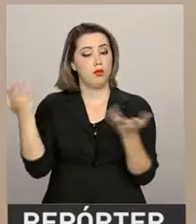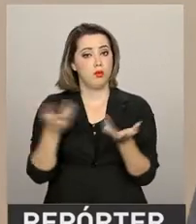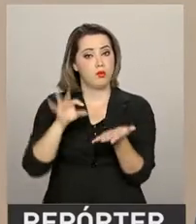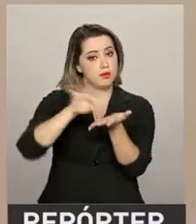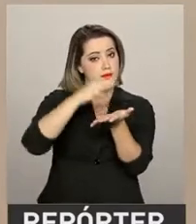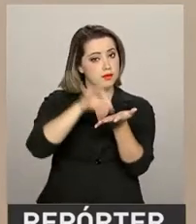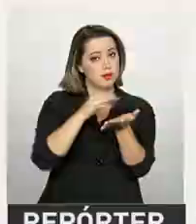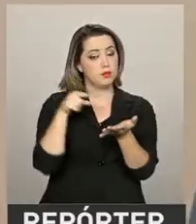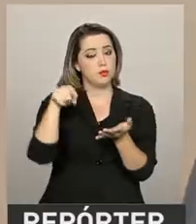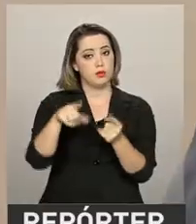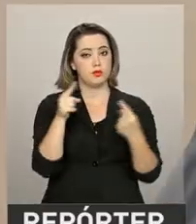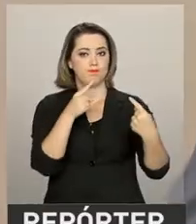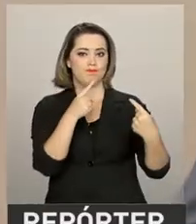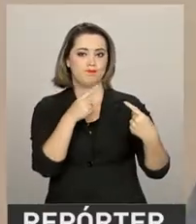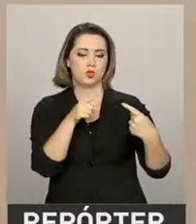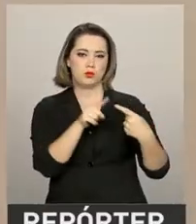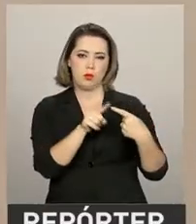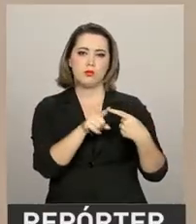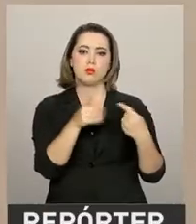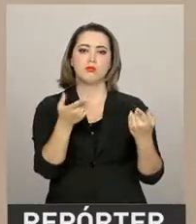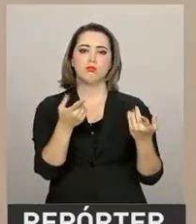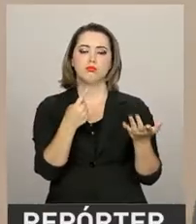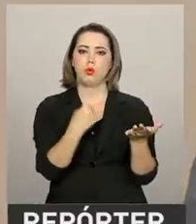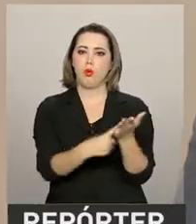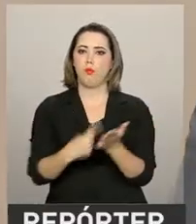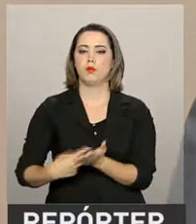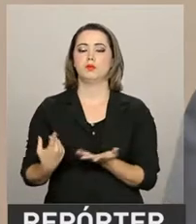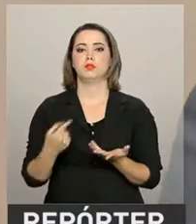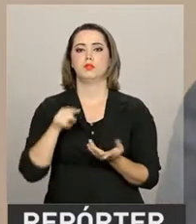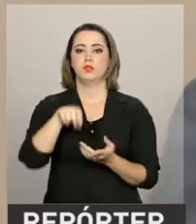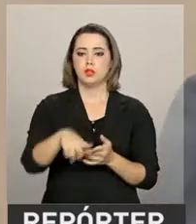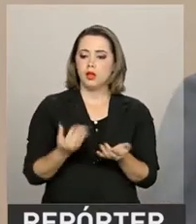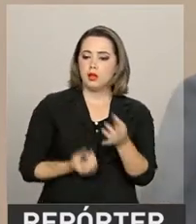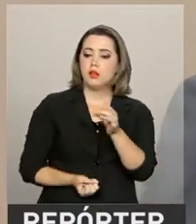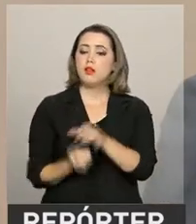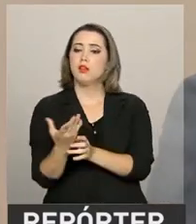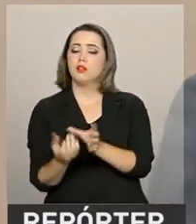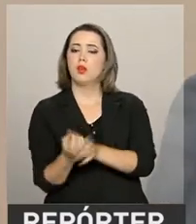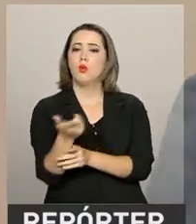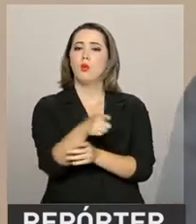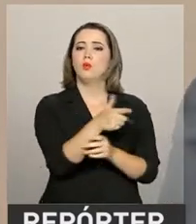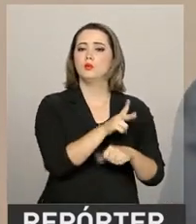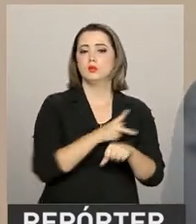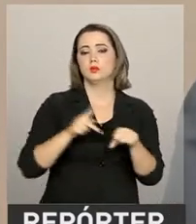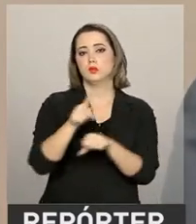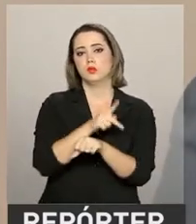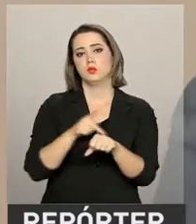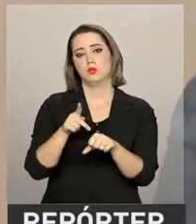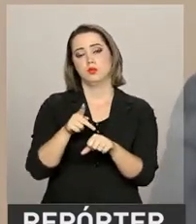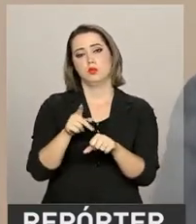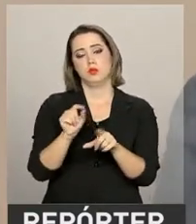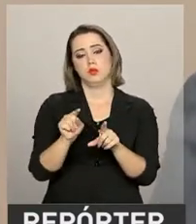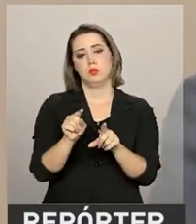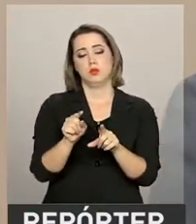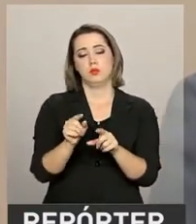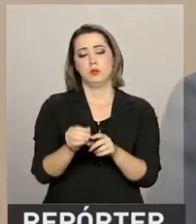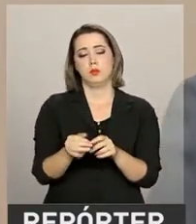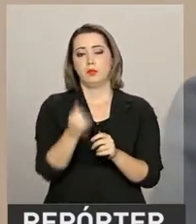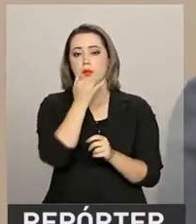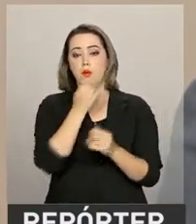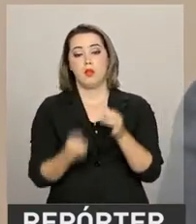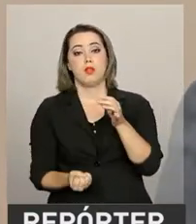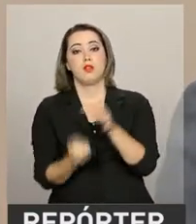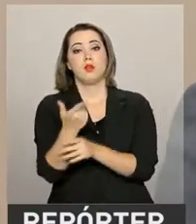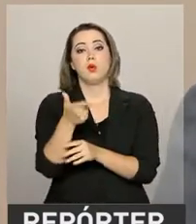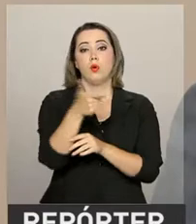assinatura desse acordo. Daqui surgirão outros trabalhos, como, por exemplo, a melhoria dos instrumentos financeiros,